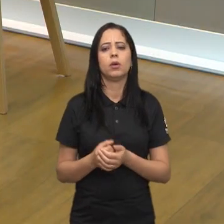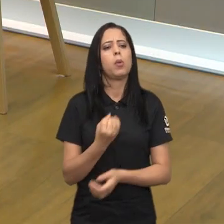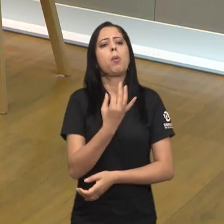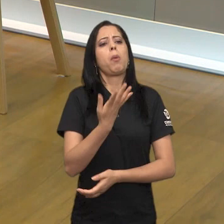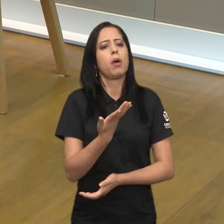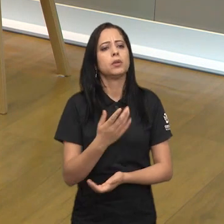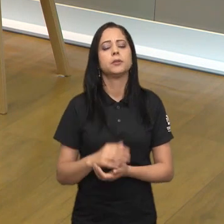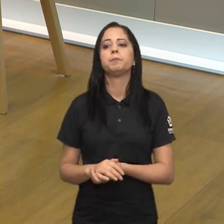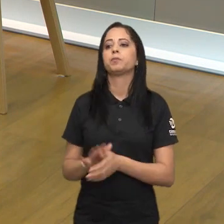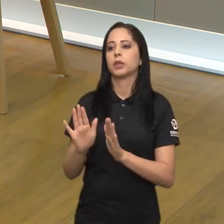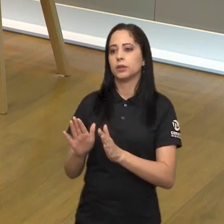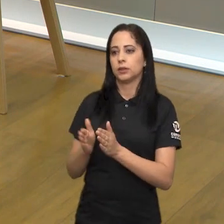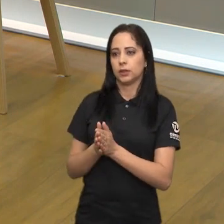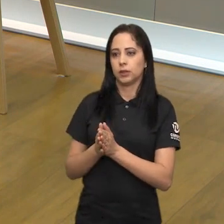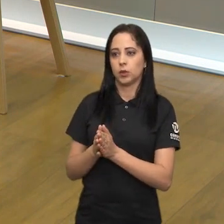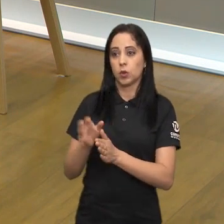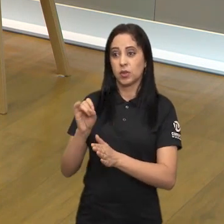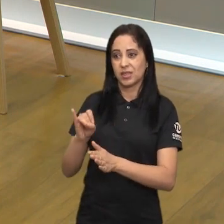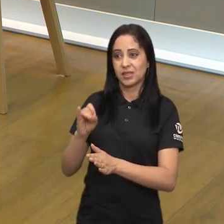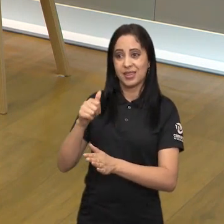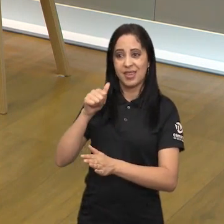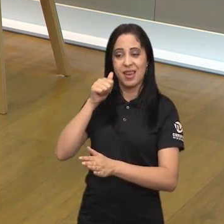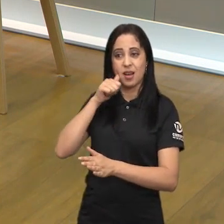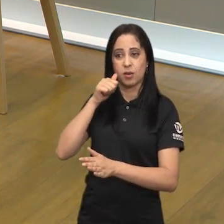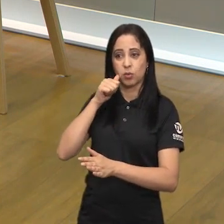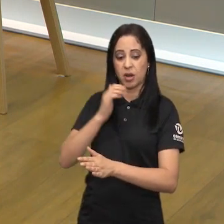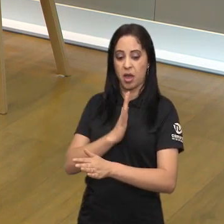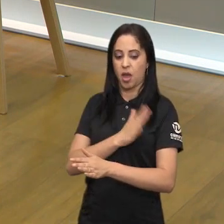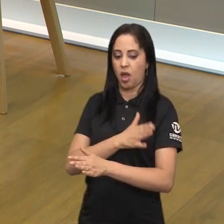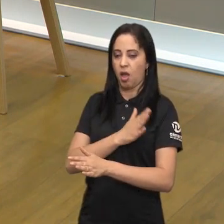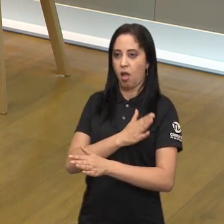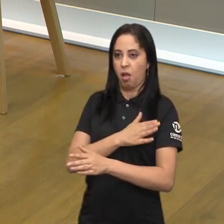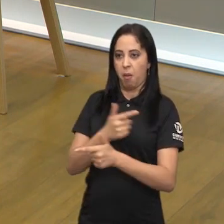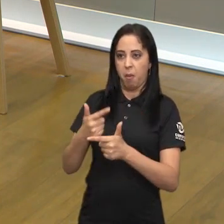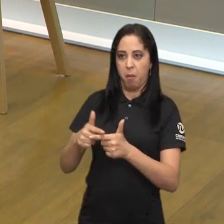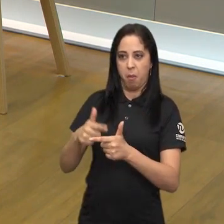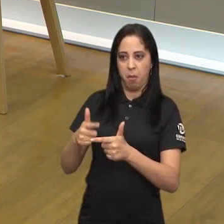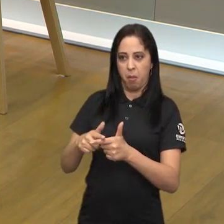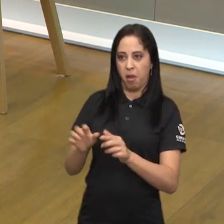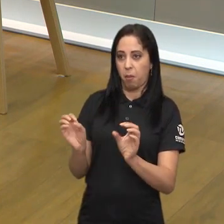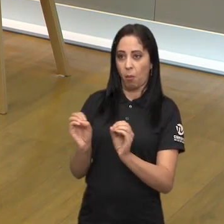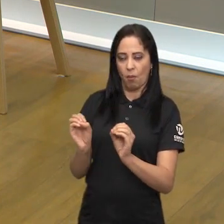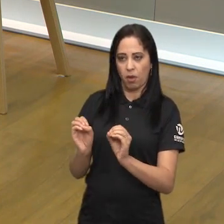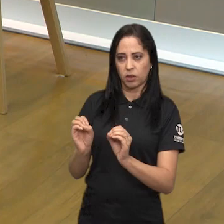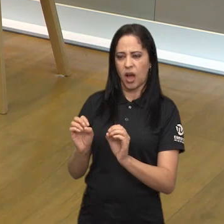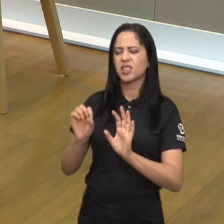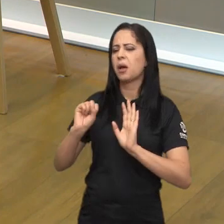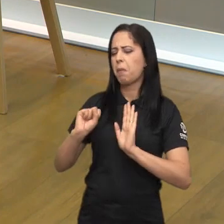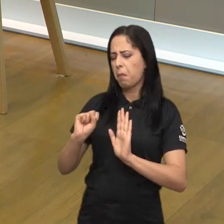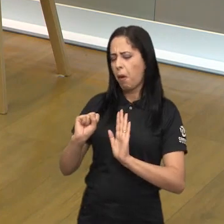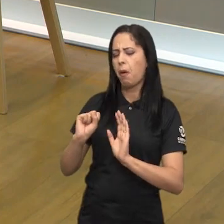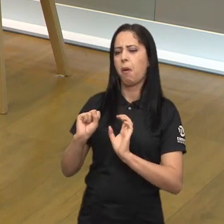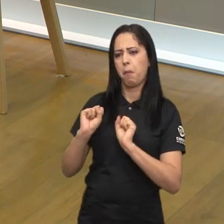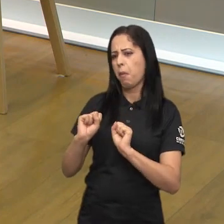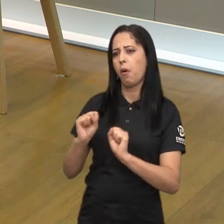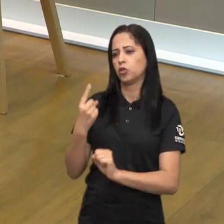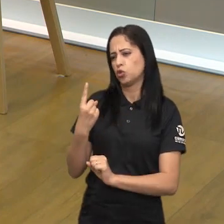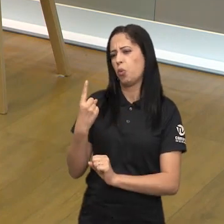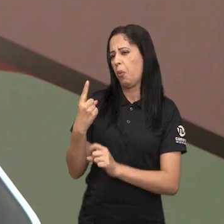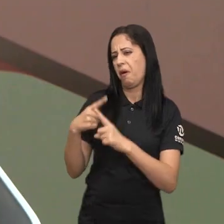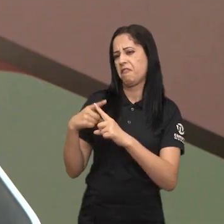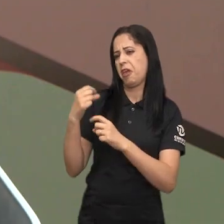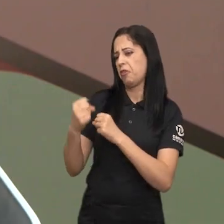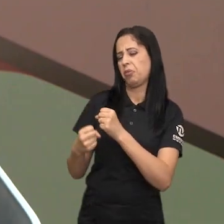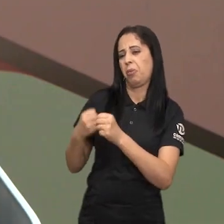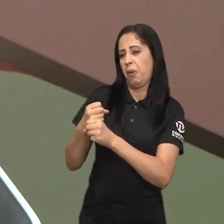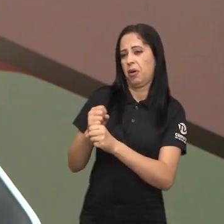período exclusivo? Nesse período, assim, se é uma mulher que não tem nenhum fator de risco, ela pode continuar indo uma vez por ano. Mas é